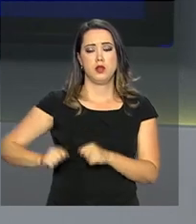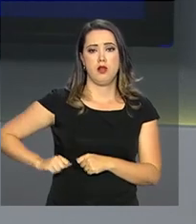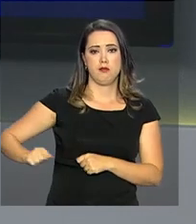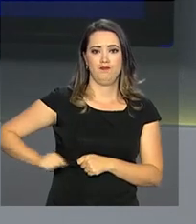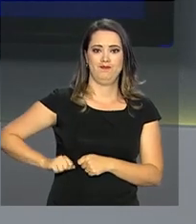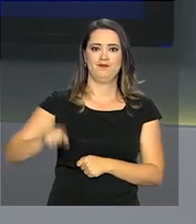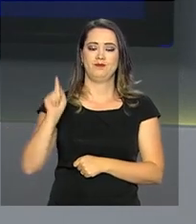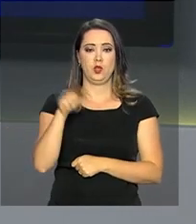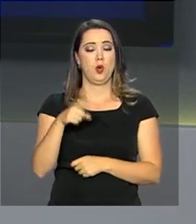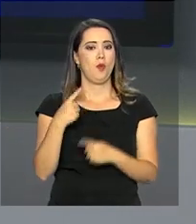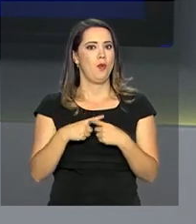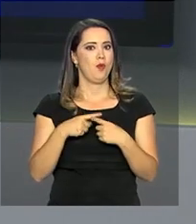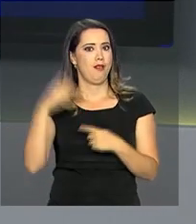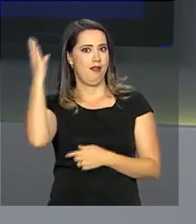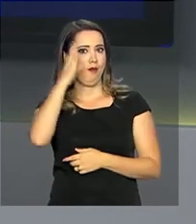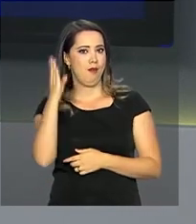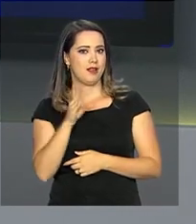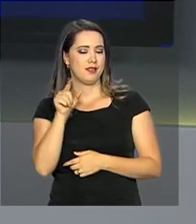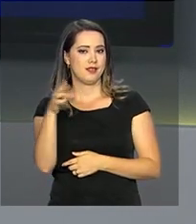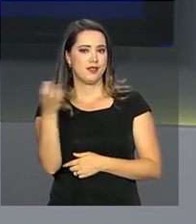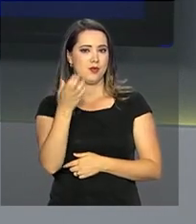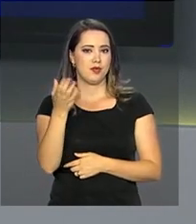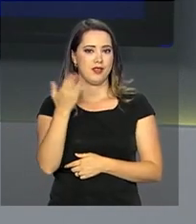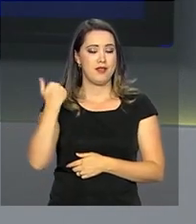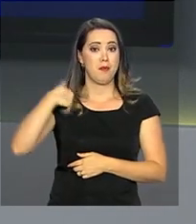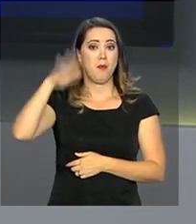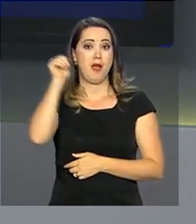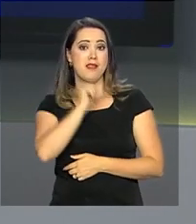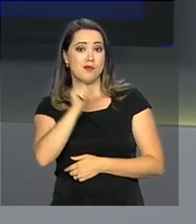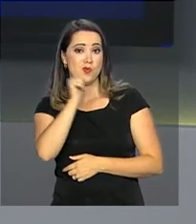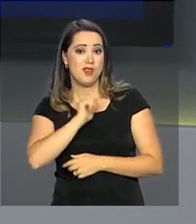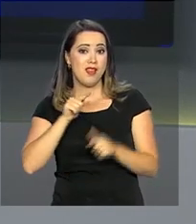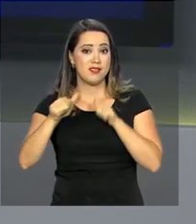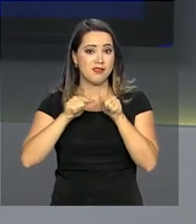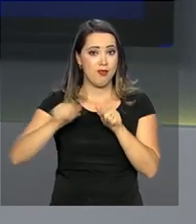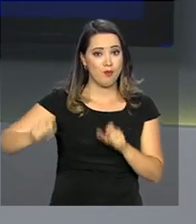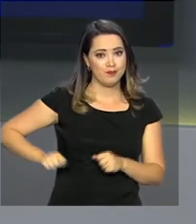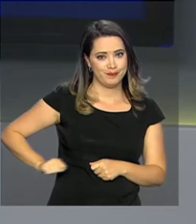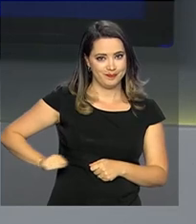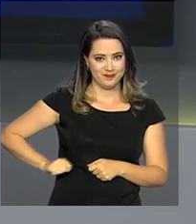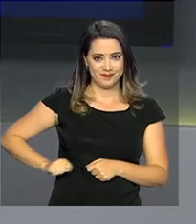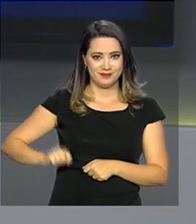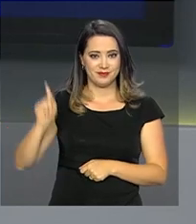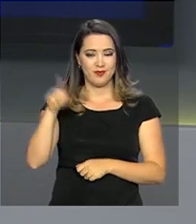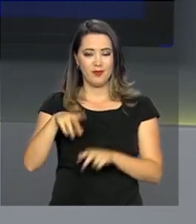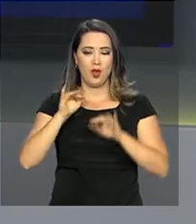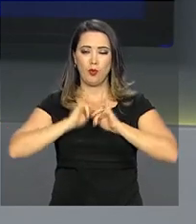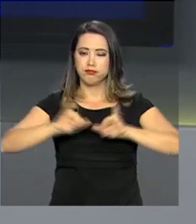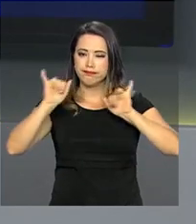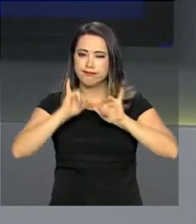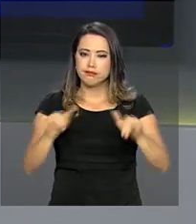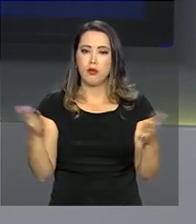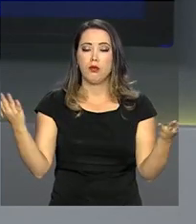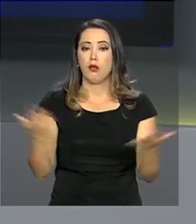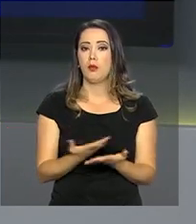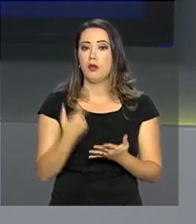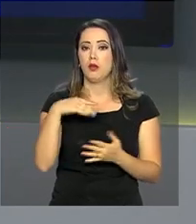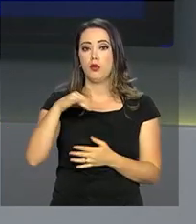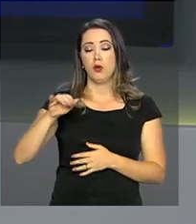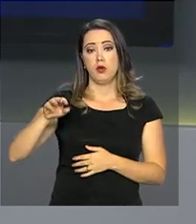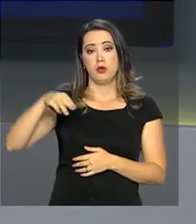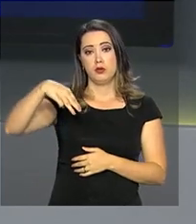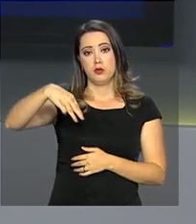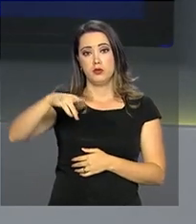brasil quer atrair mais mulheres para essa carreira esse é o tema de uma campanha lançada pelo itamaraty que atualmente conta com